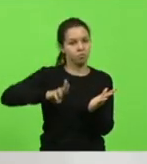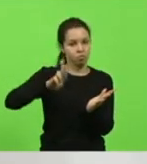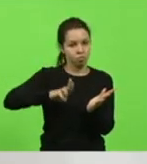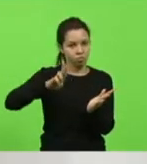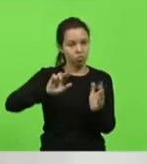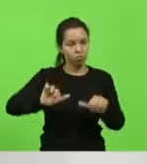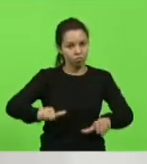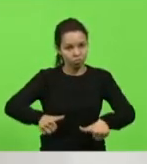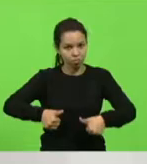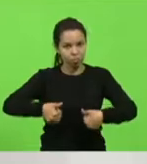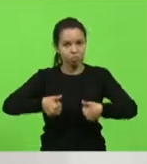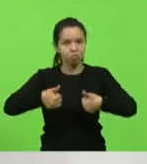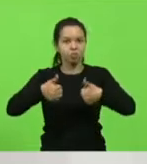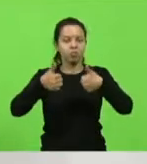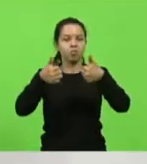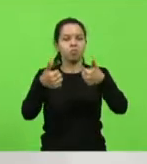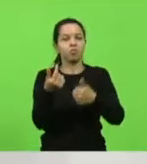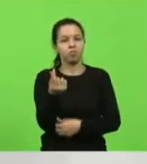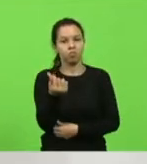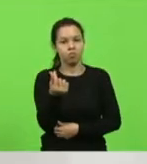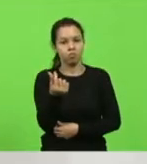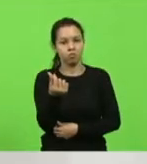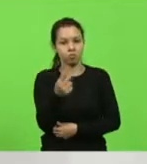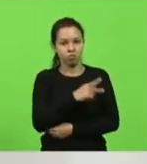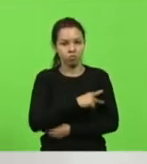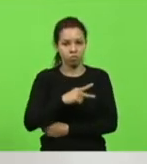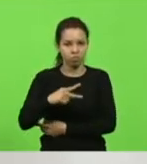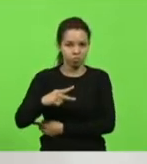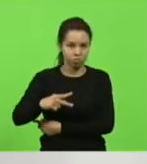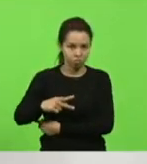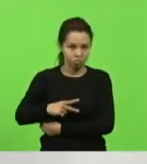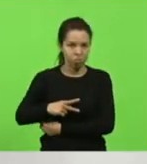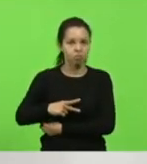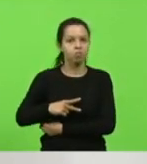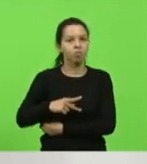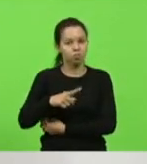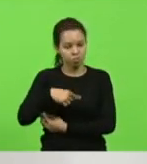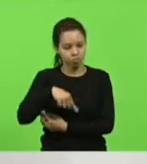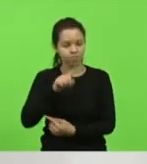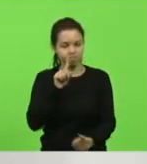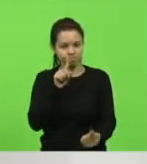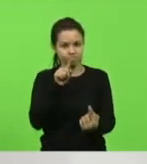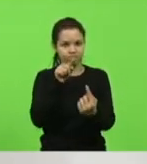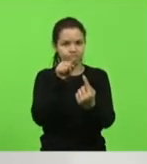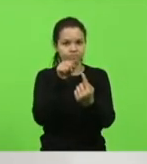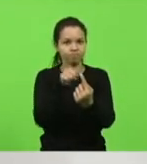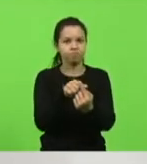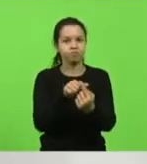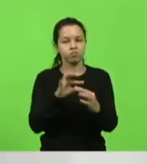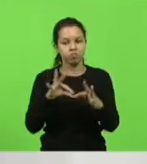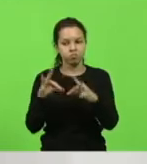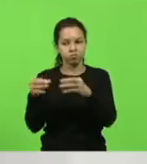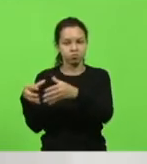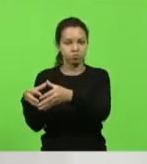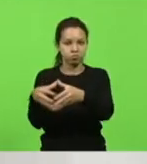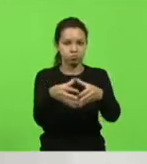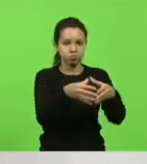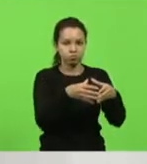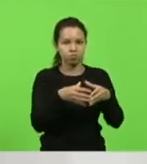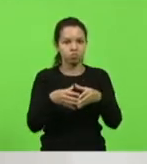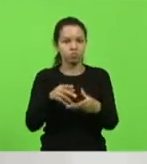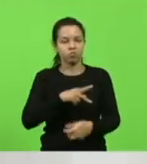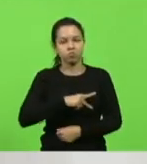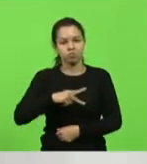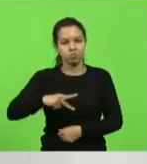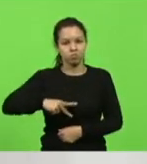e mais eficaz o dinheiro público meta a ser perseguida por todos os órgãos públicos do país